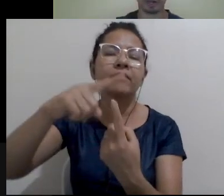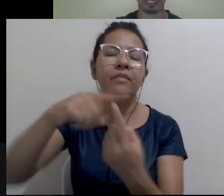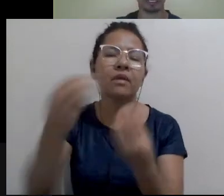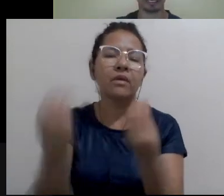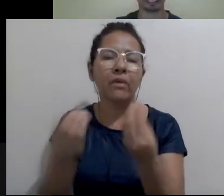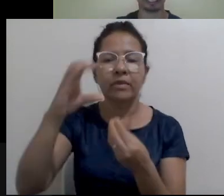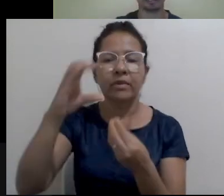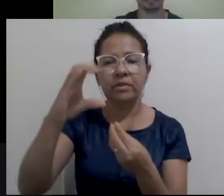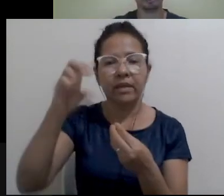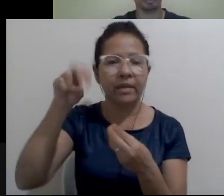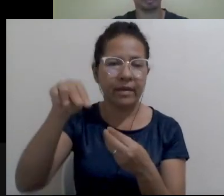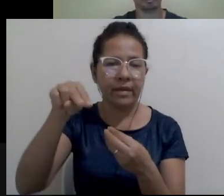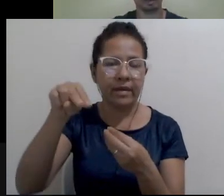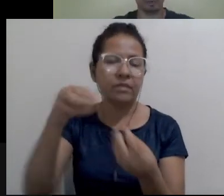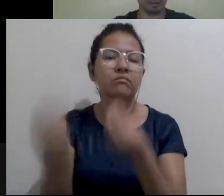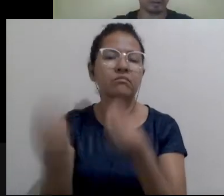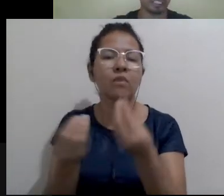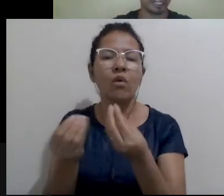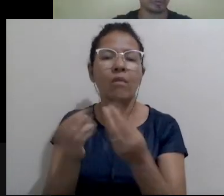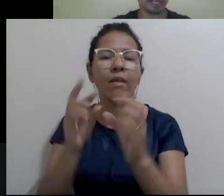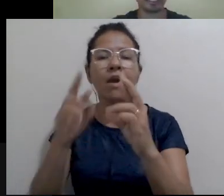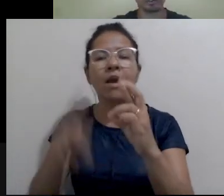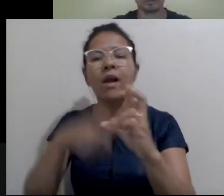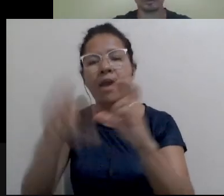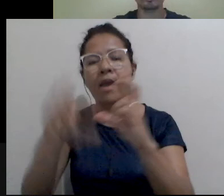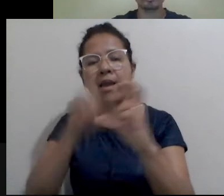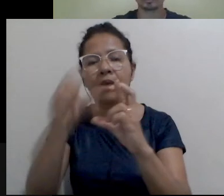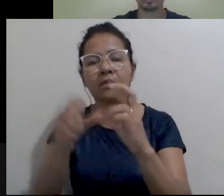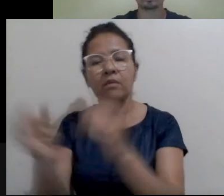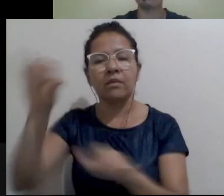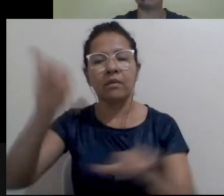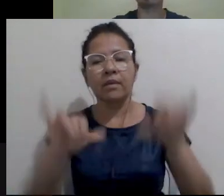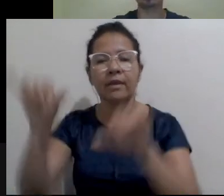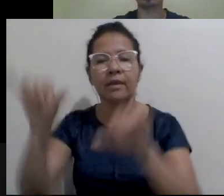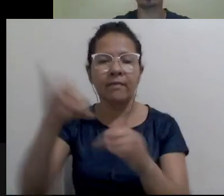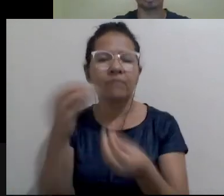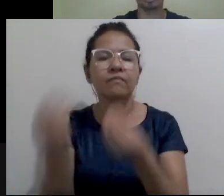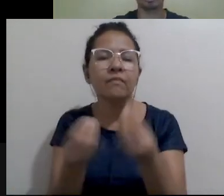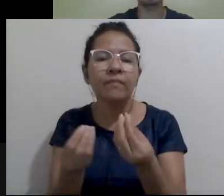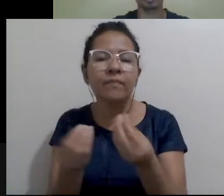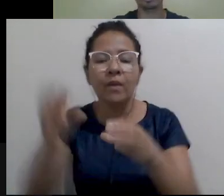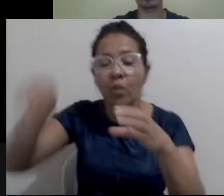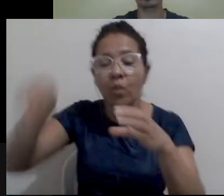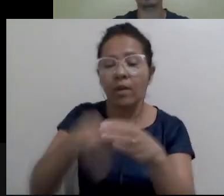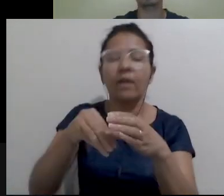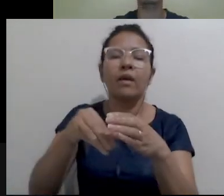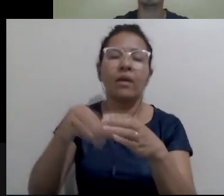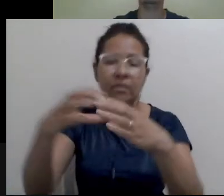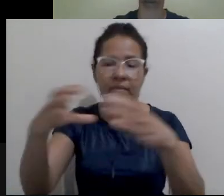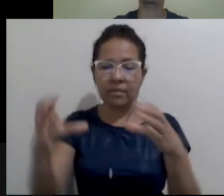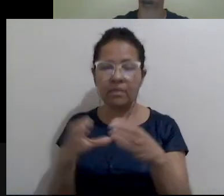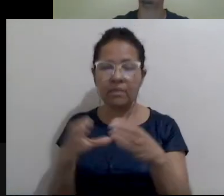com a cinética, né, de uma reação química, a velocidade de uma reação química? Que os compostos de esfera interna têm